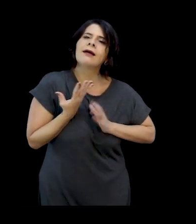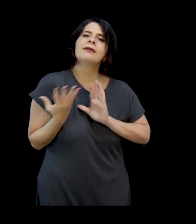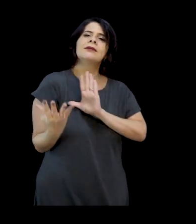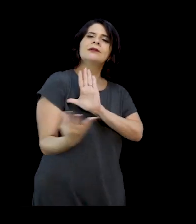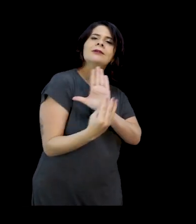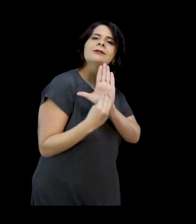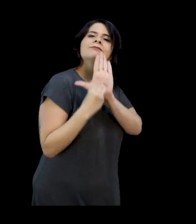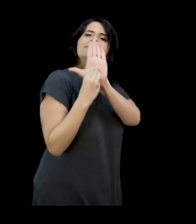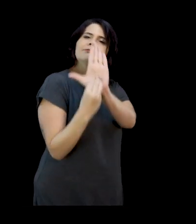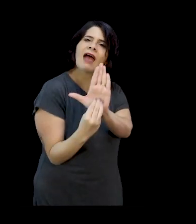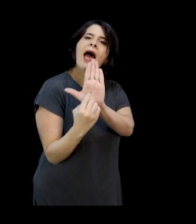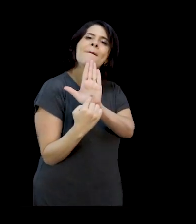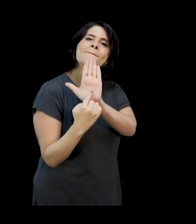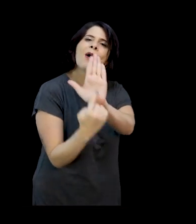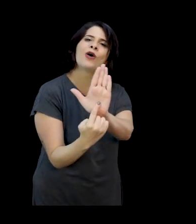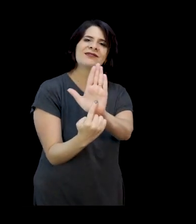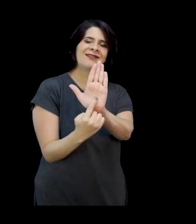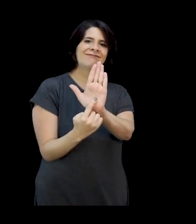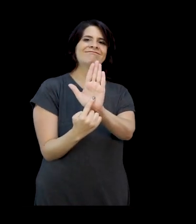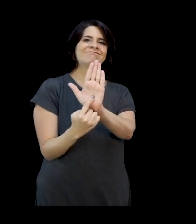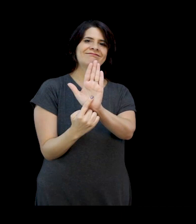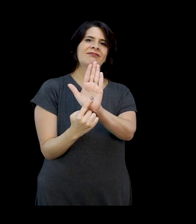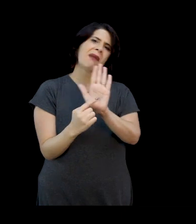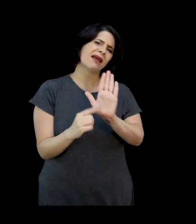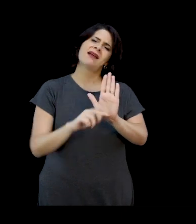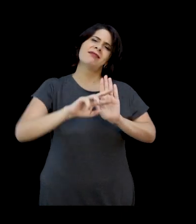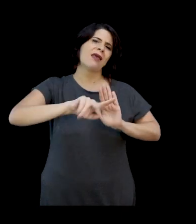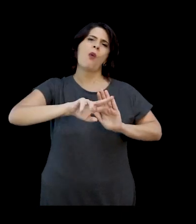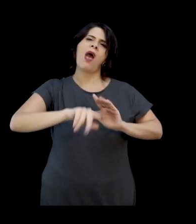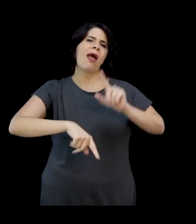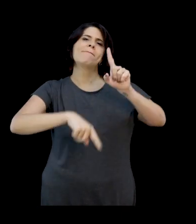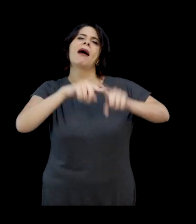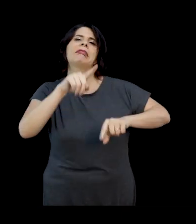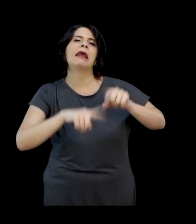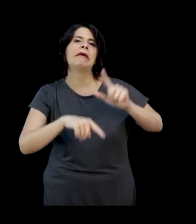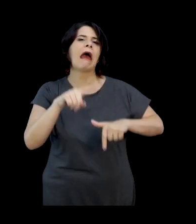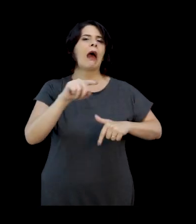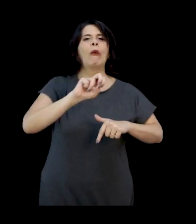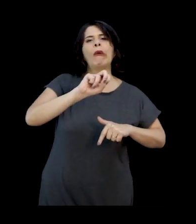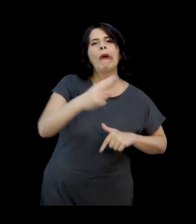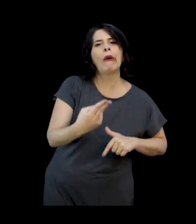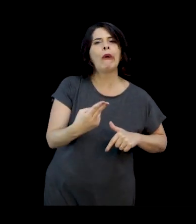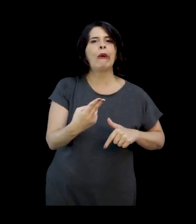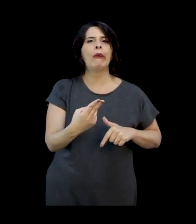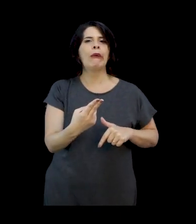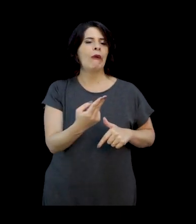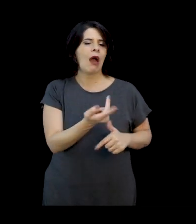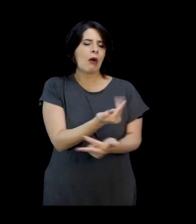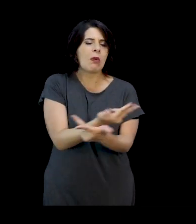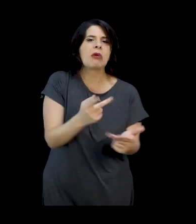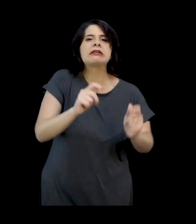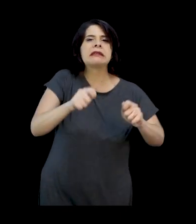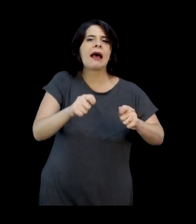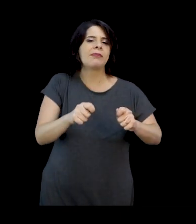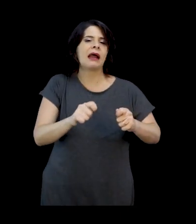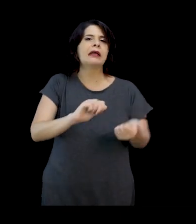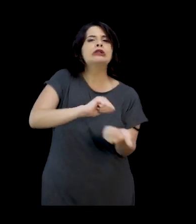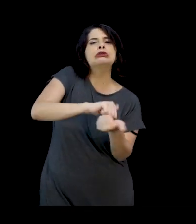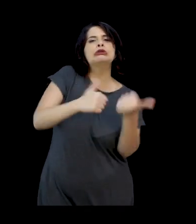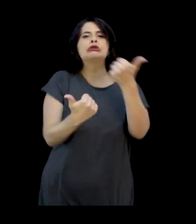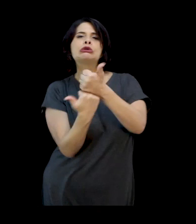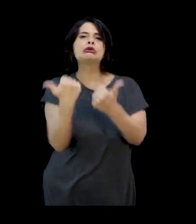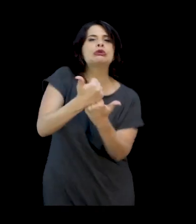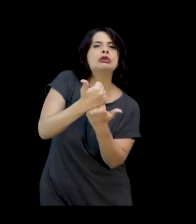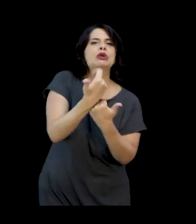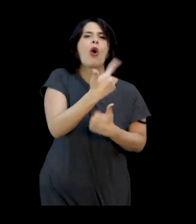que transformam a cultura em mais um artefato de um mundo em que tudo é intercambiável, né?